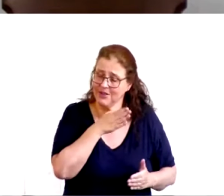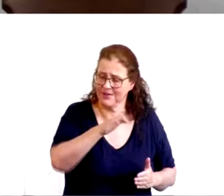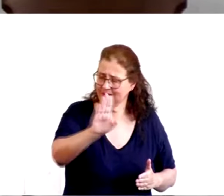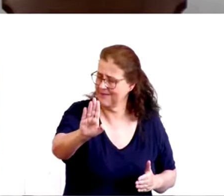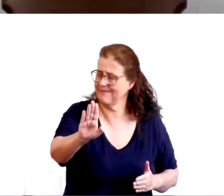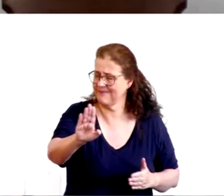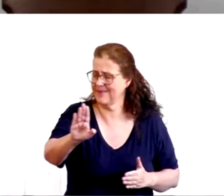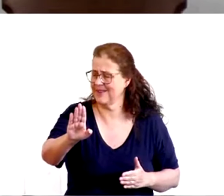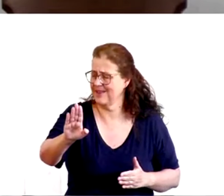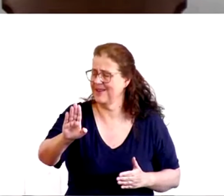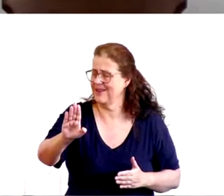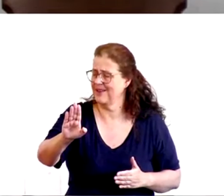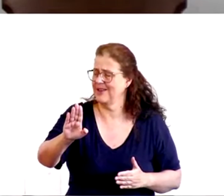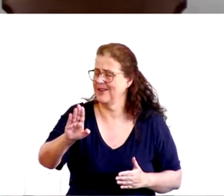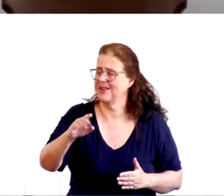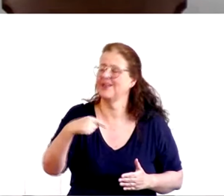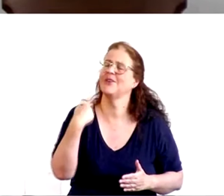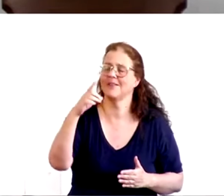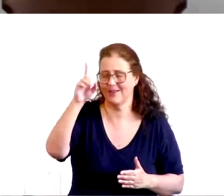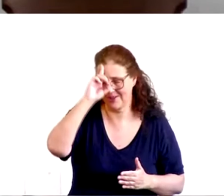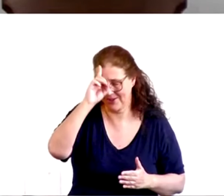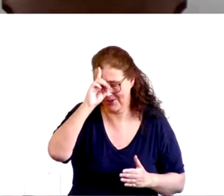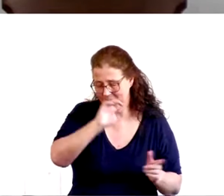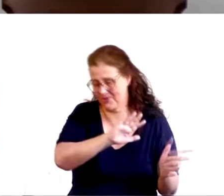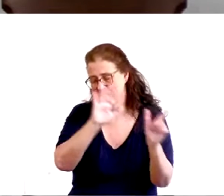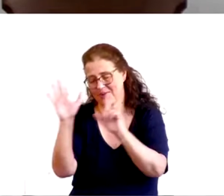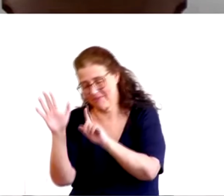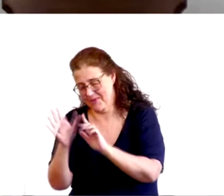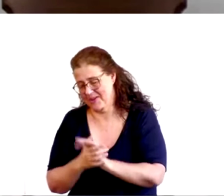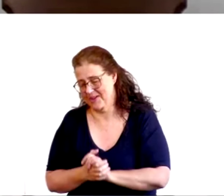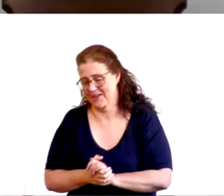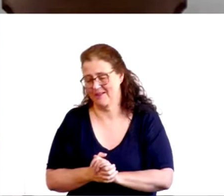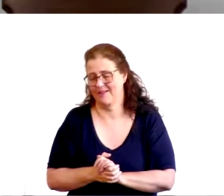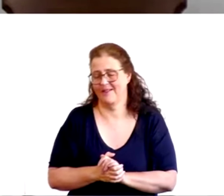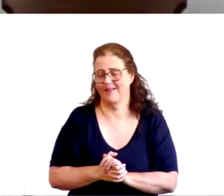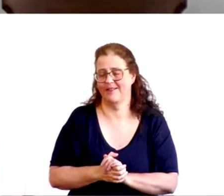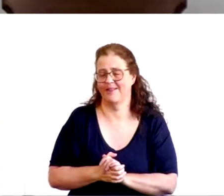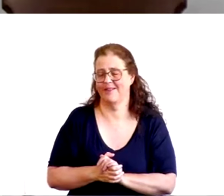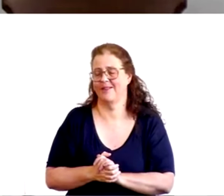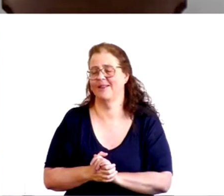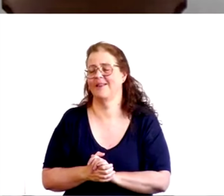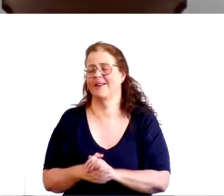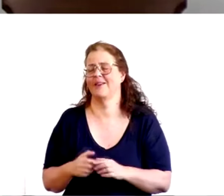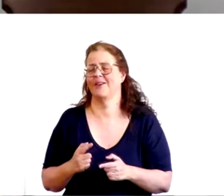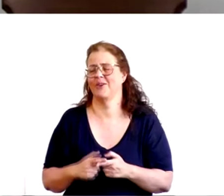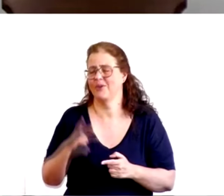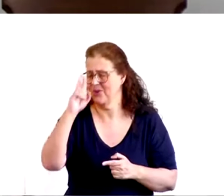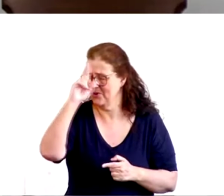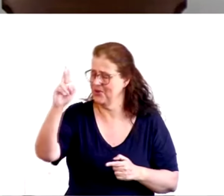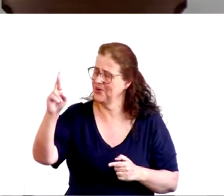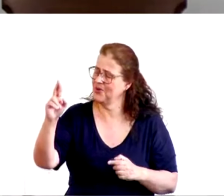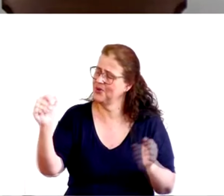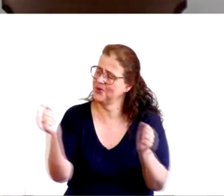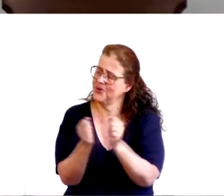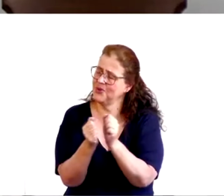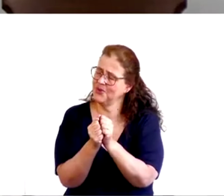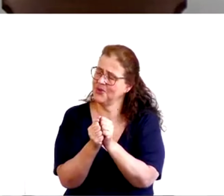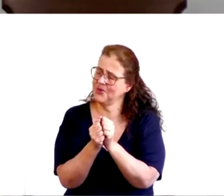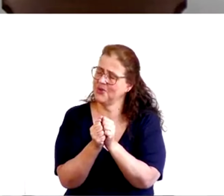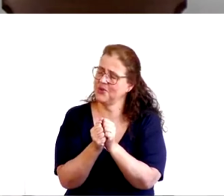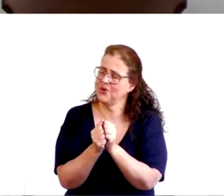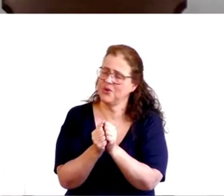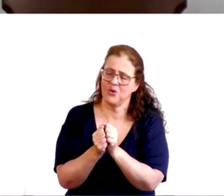adoração, vivamos um domingo, uma semana para Ti, porque o Senhor estará lá. Onde nós estivermos,